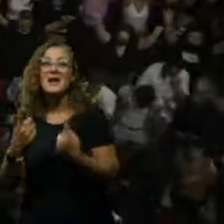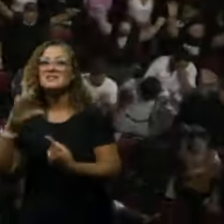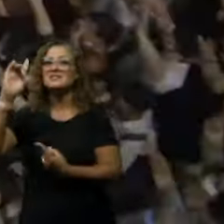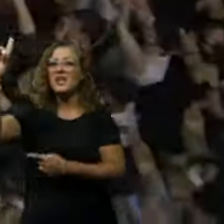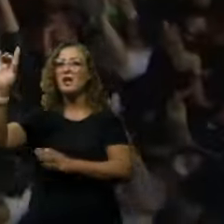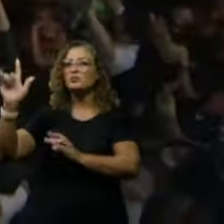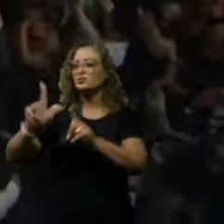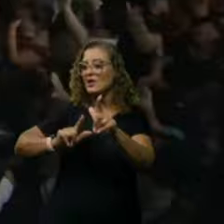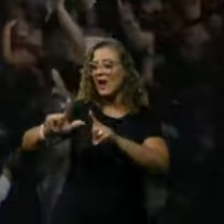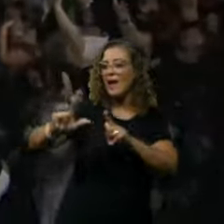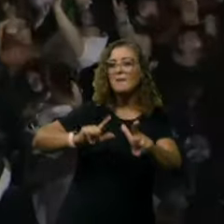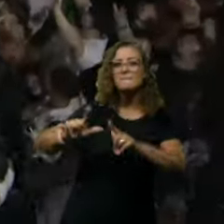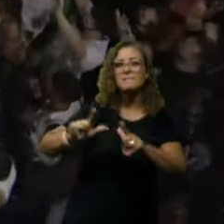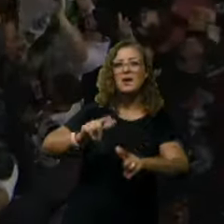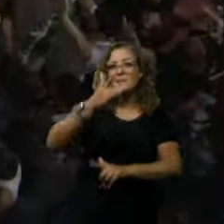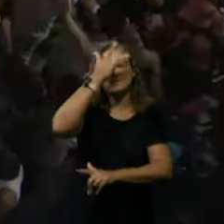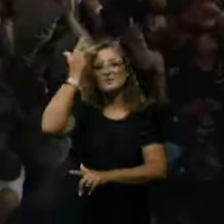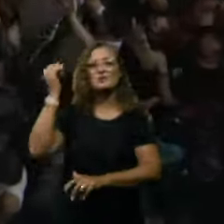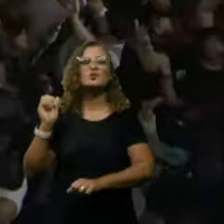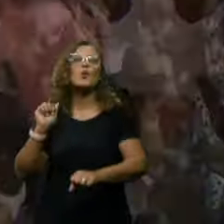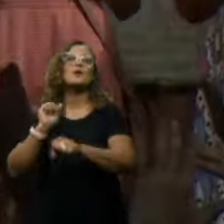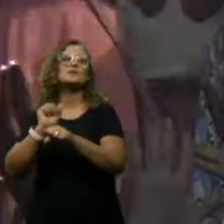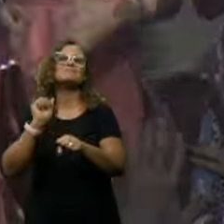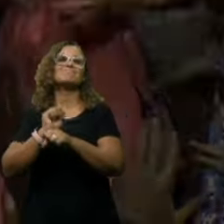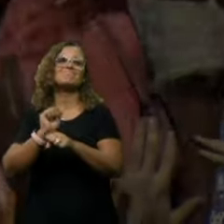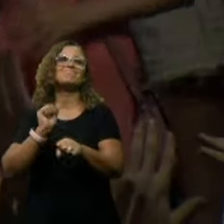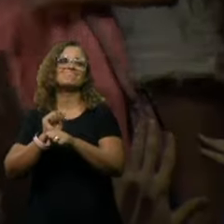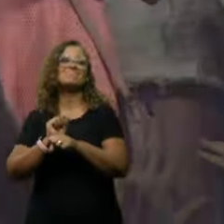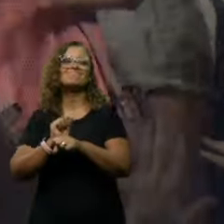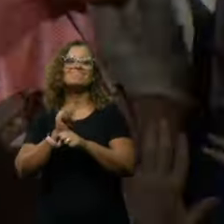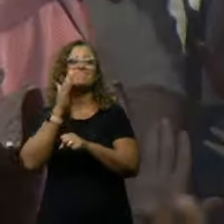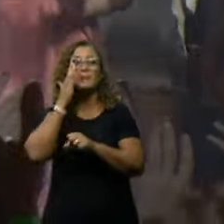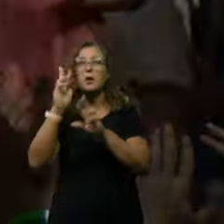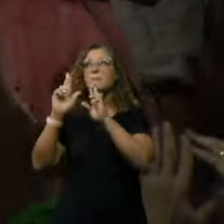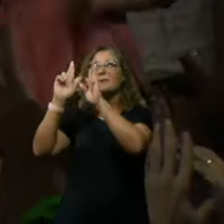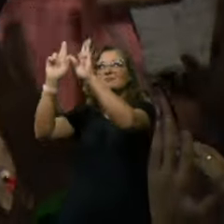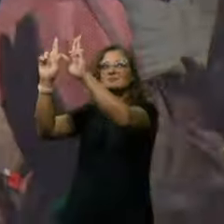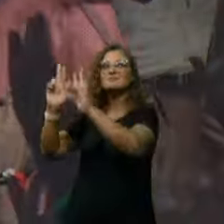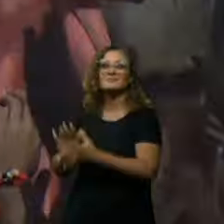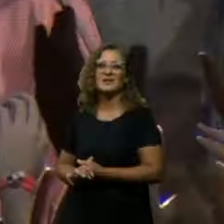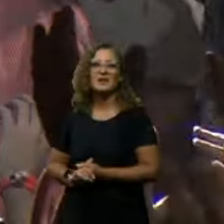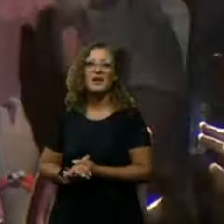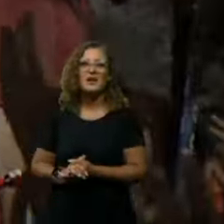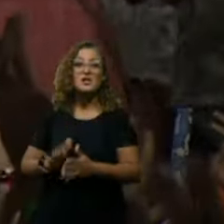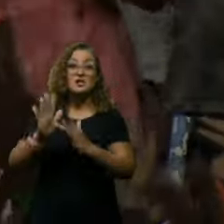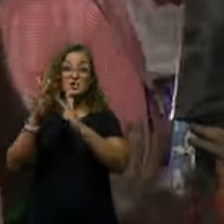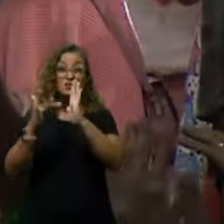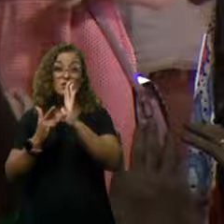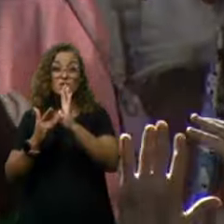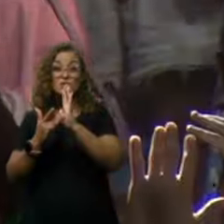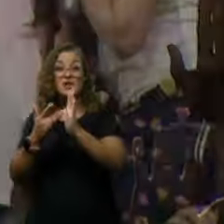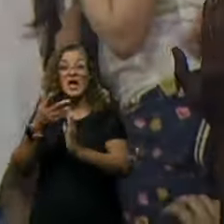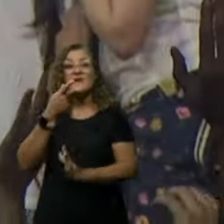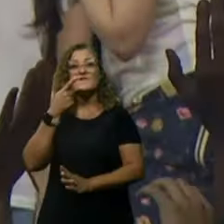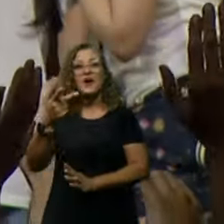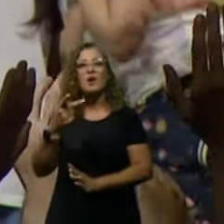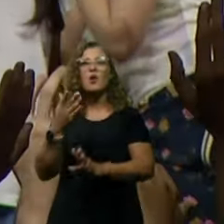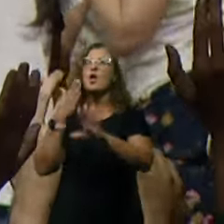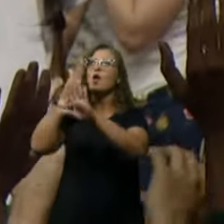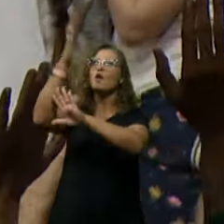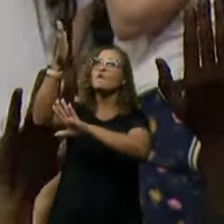que nele esperam Jesus disse eu vou para o meu pai porque meu pai trabalha até agora